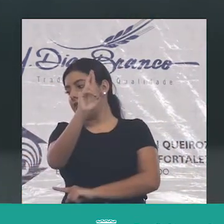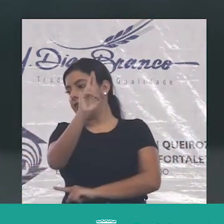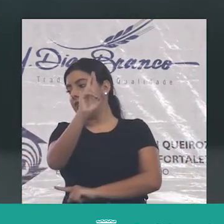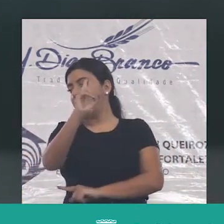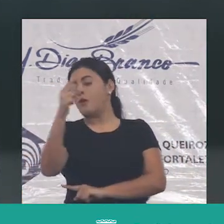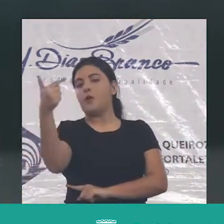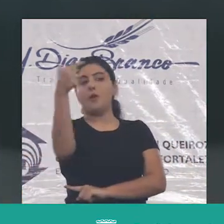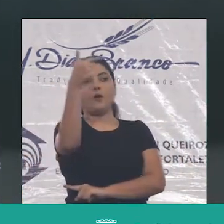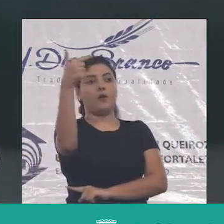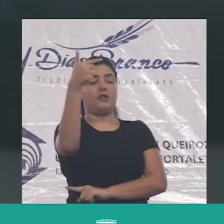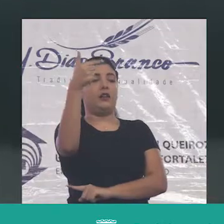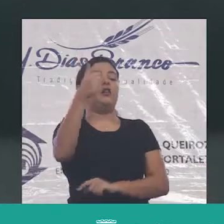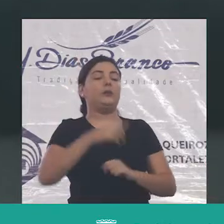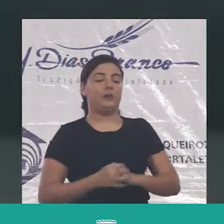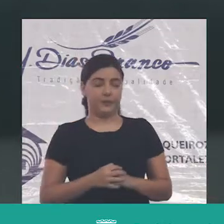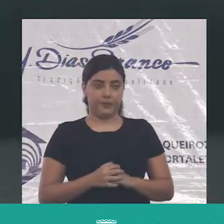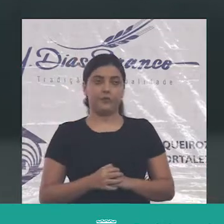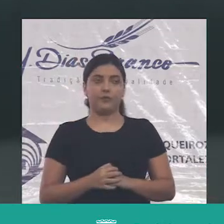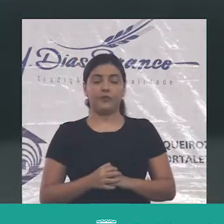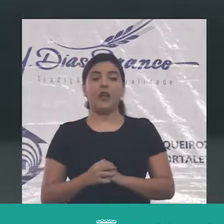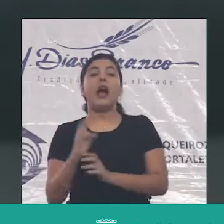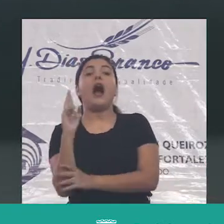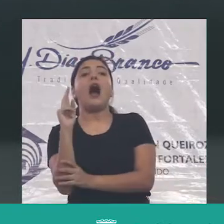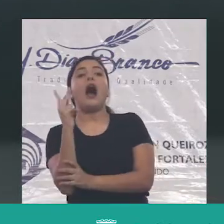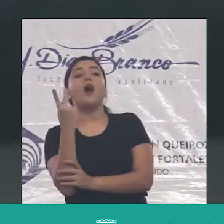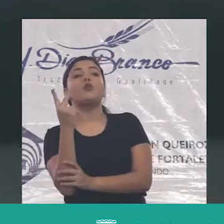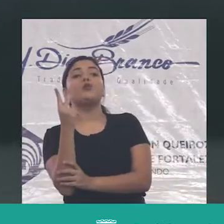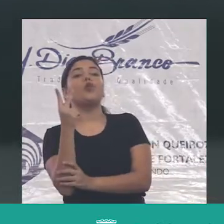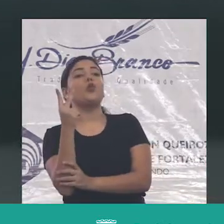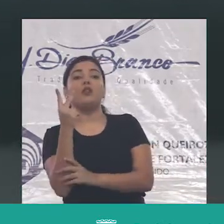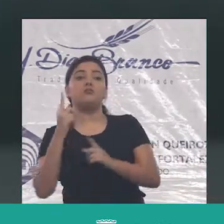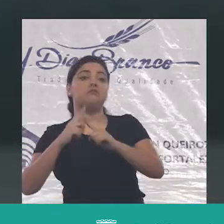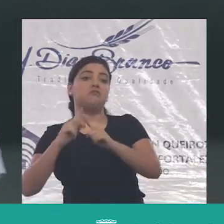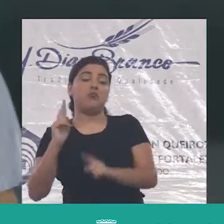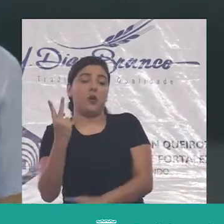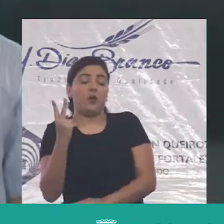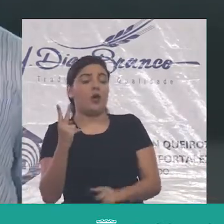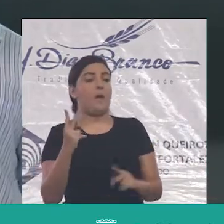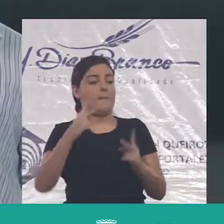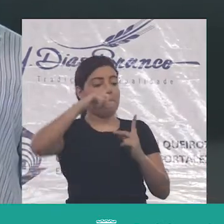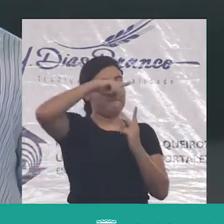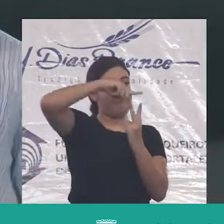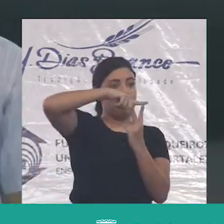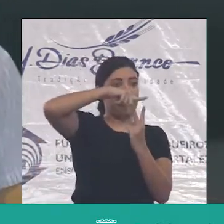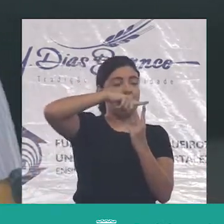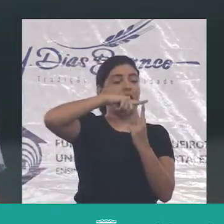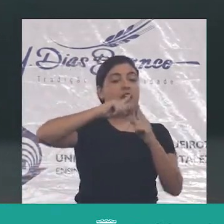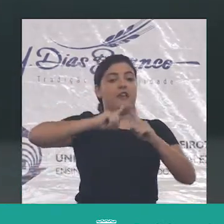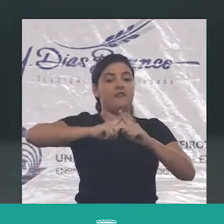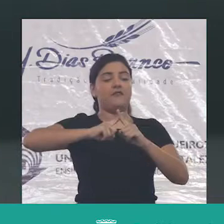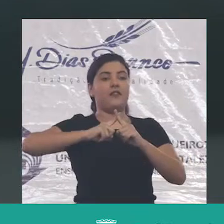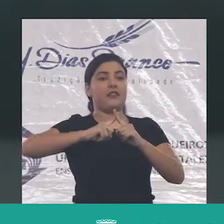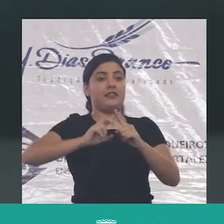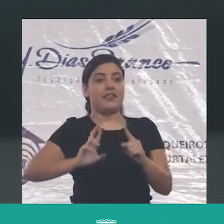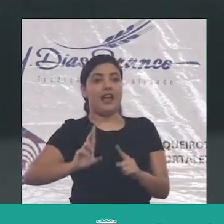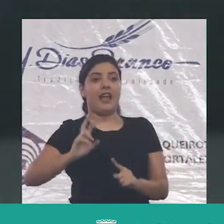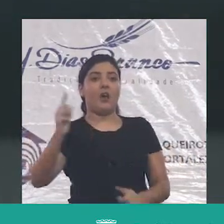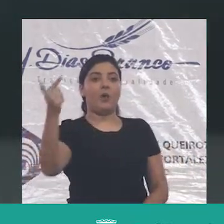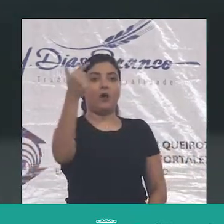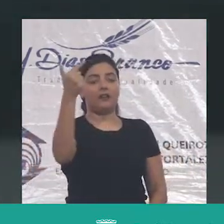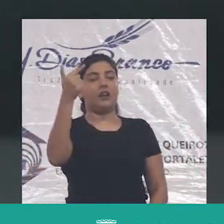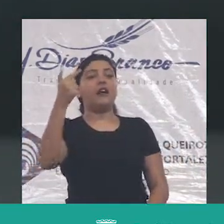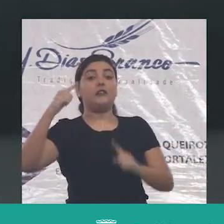vai ser π vezes R ao quadrado. E a altura é H. Então vai ser π vezes R ao quadrado vezes a altura H. Se a